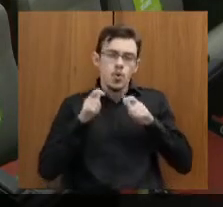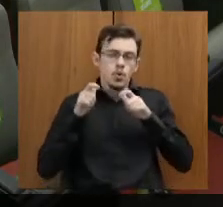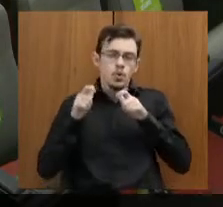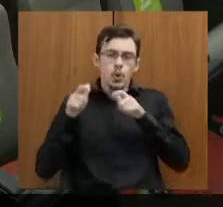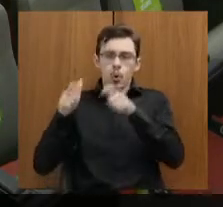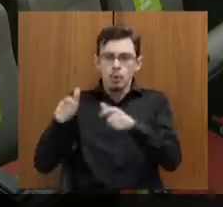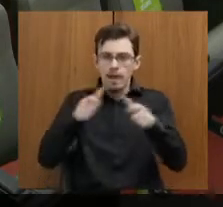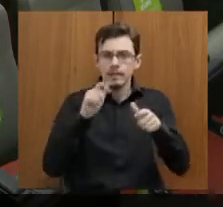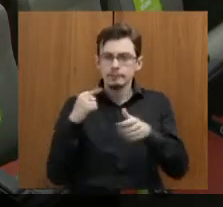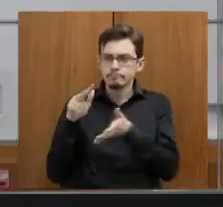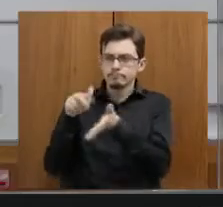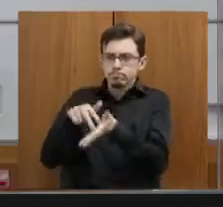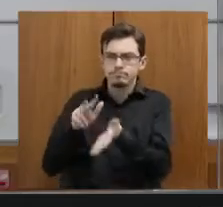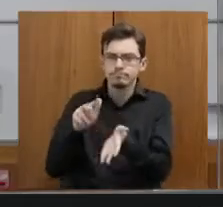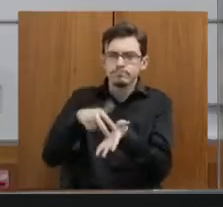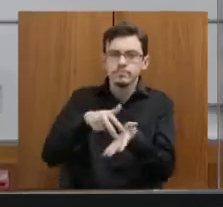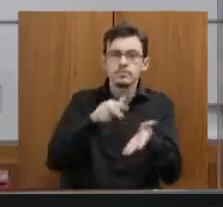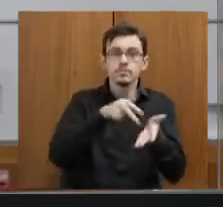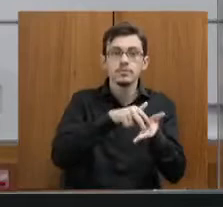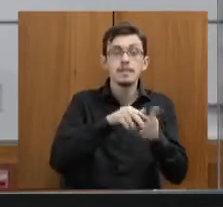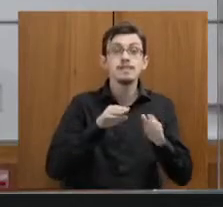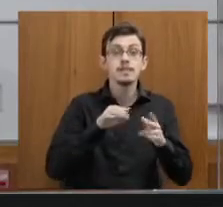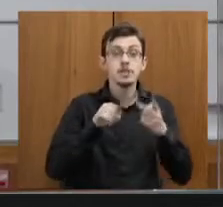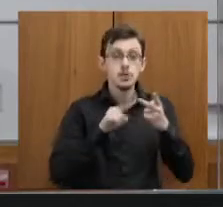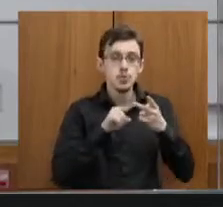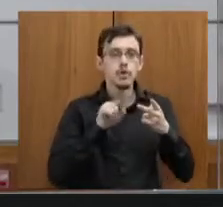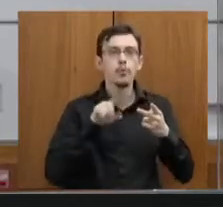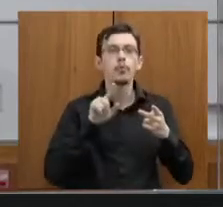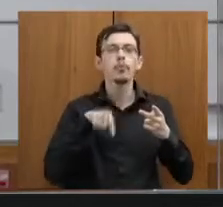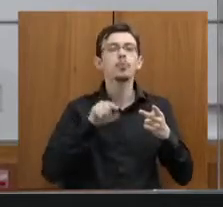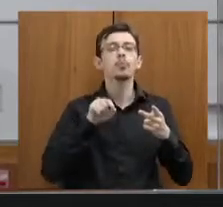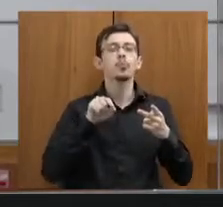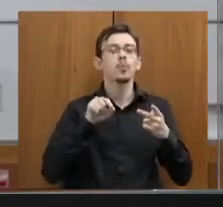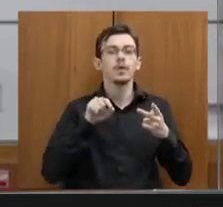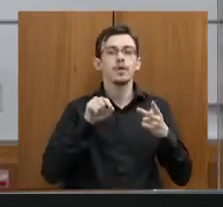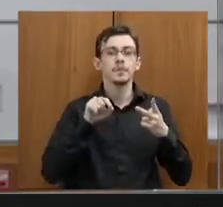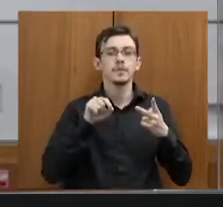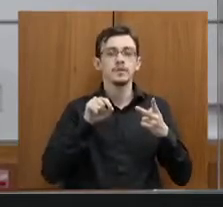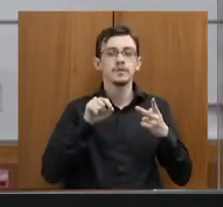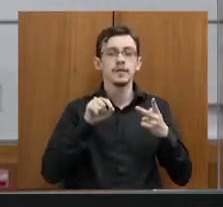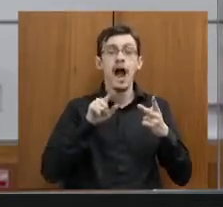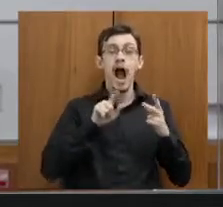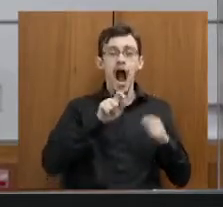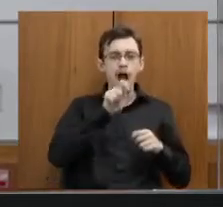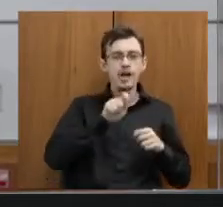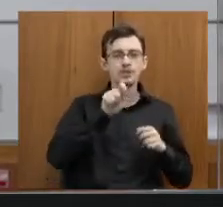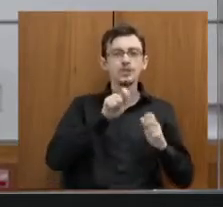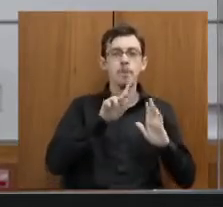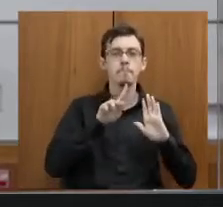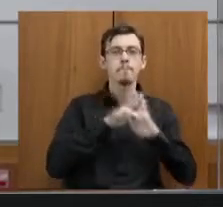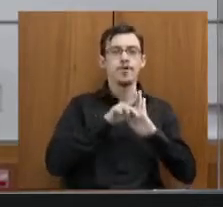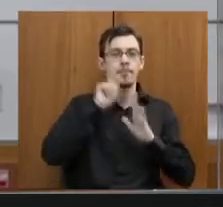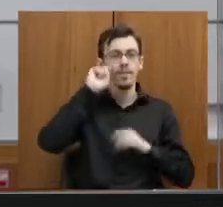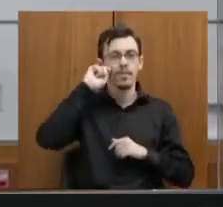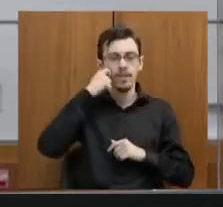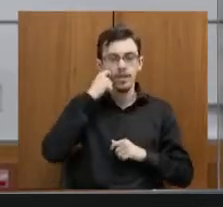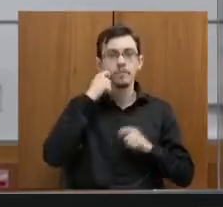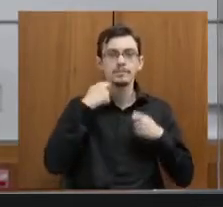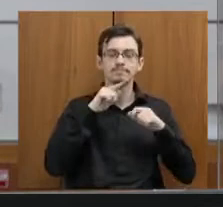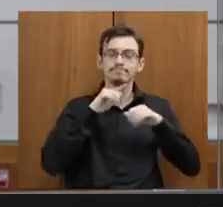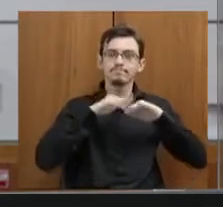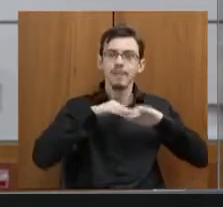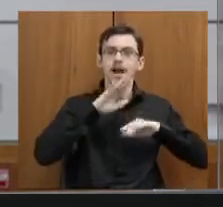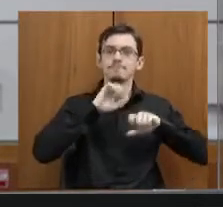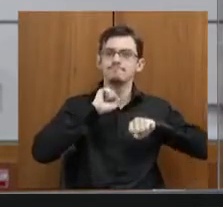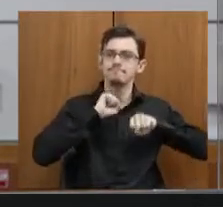ocupar e ocupar Esse é o fortalecimento das nossas entidades que trabalham com as nossas causas